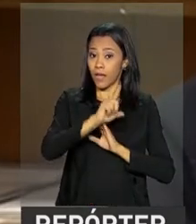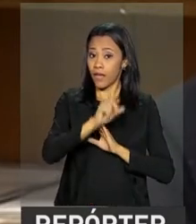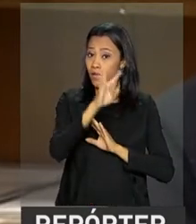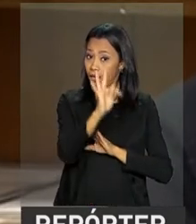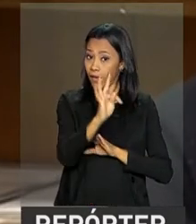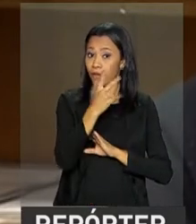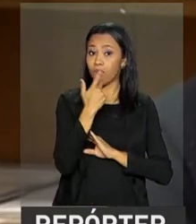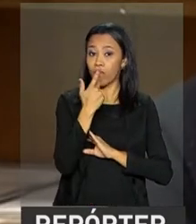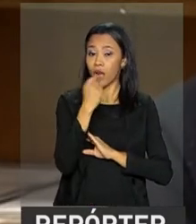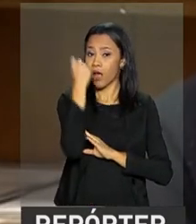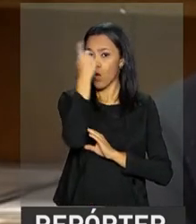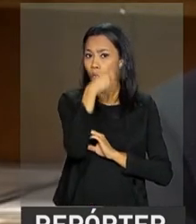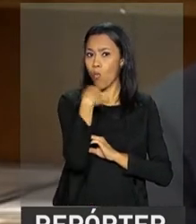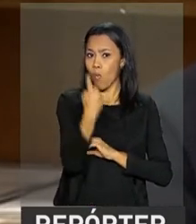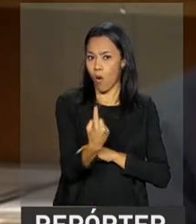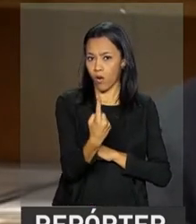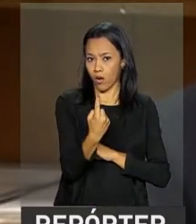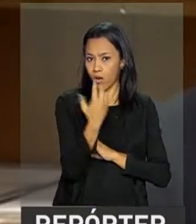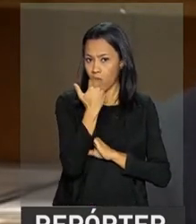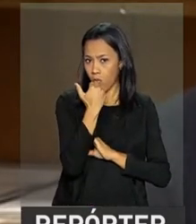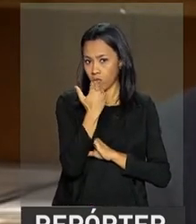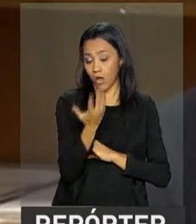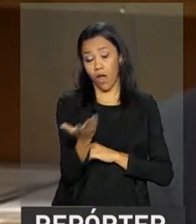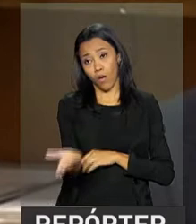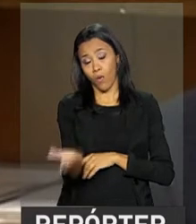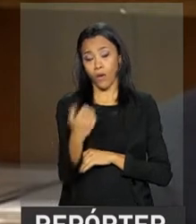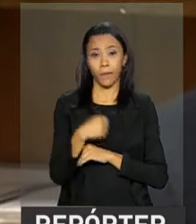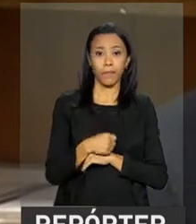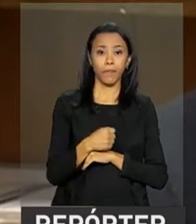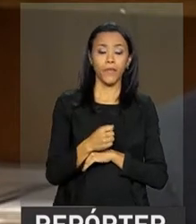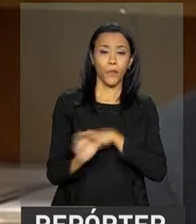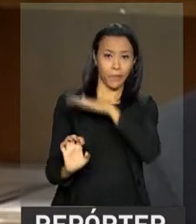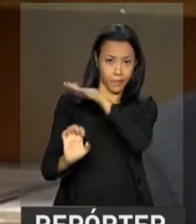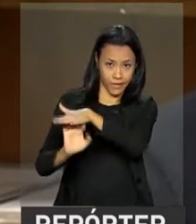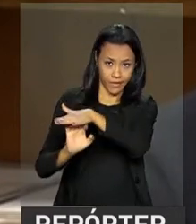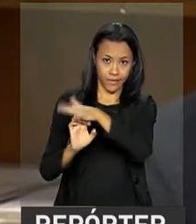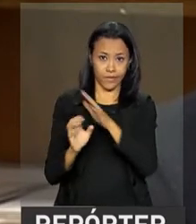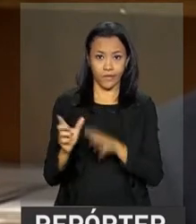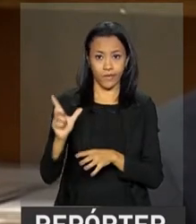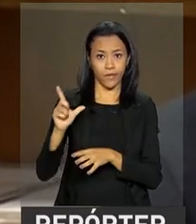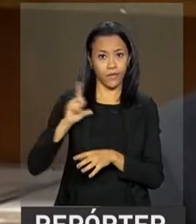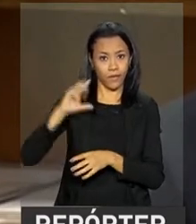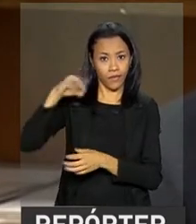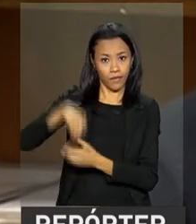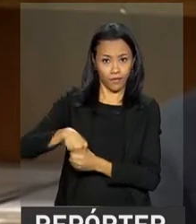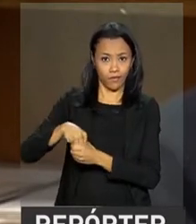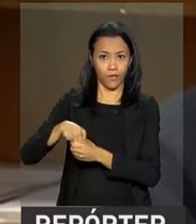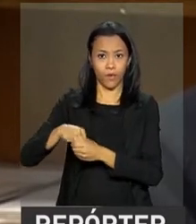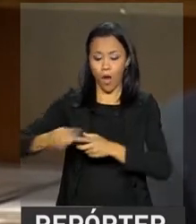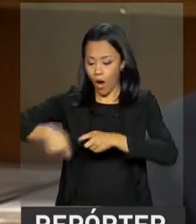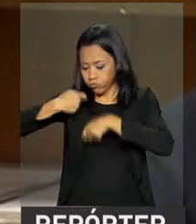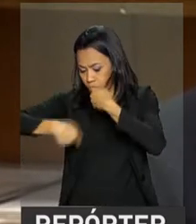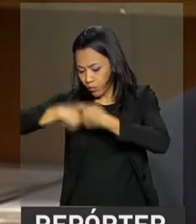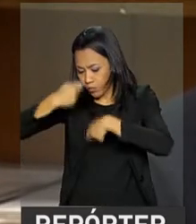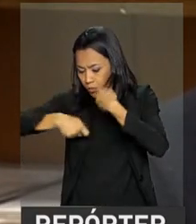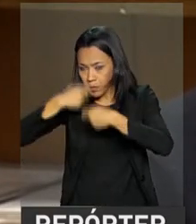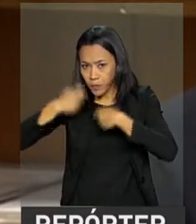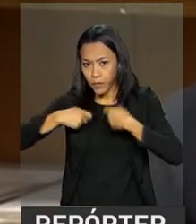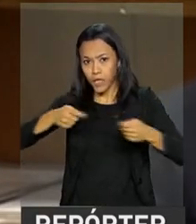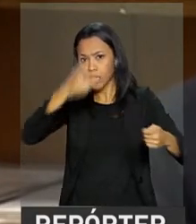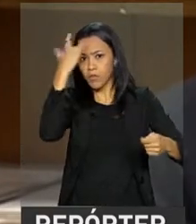uma hora para almoçar agora uma empresa que tem um refeitório e que todo mundo mostra nesse